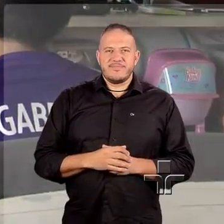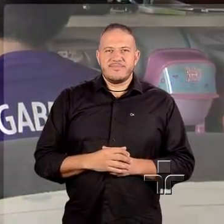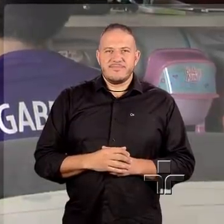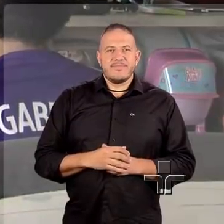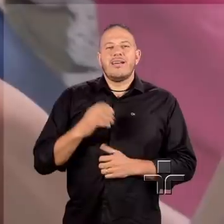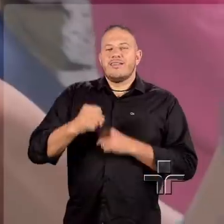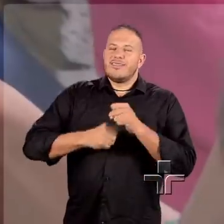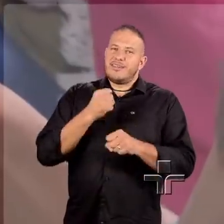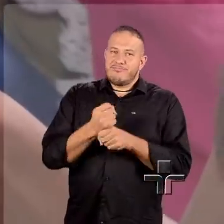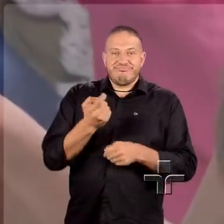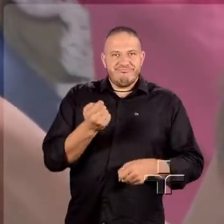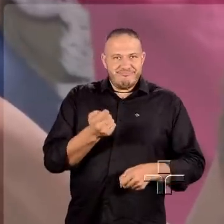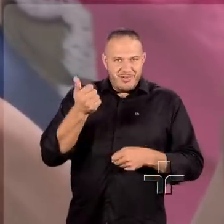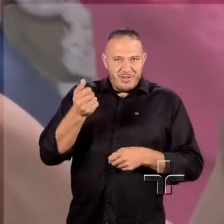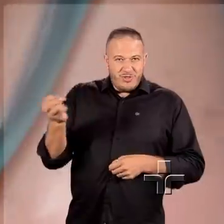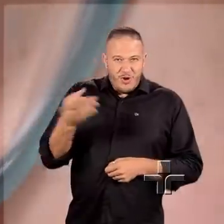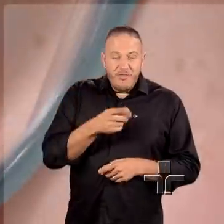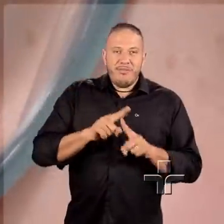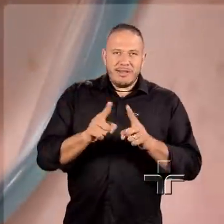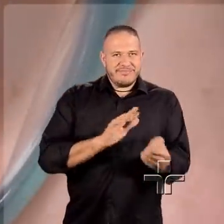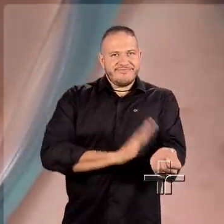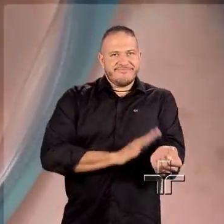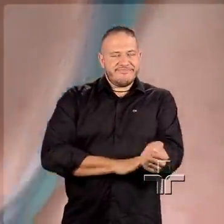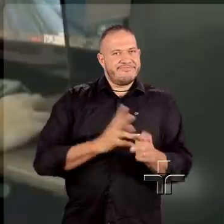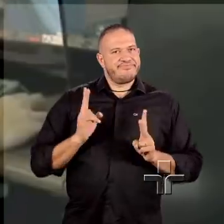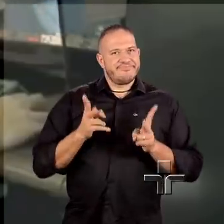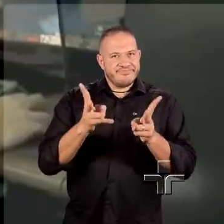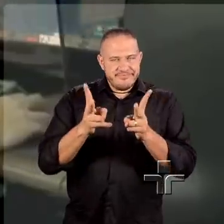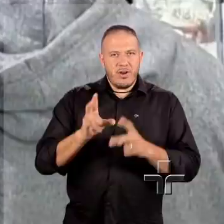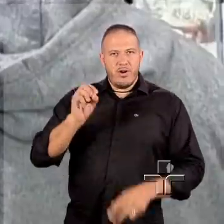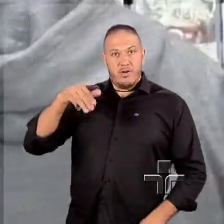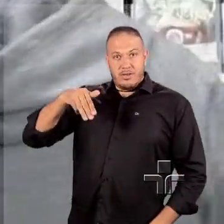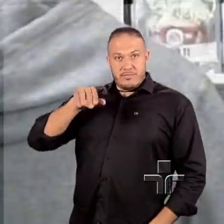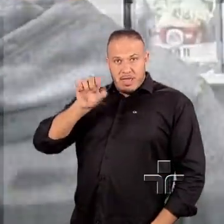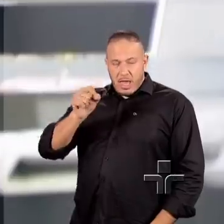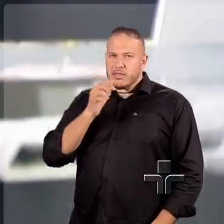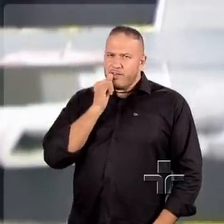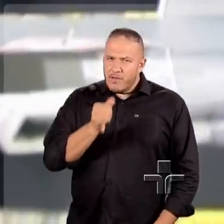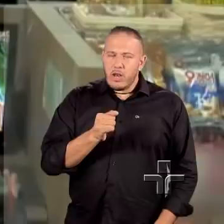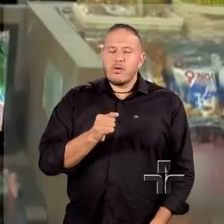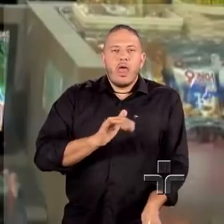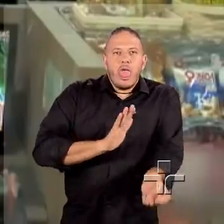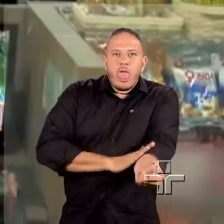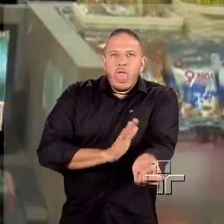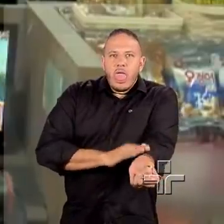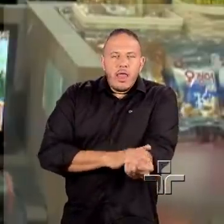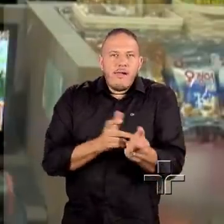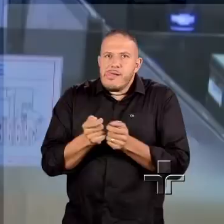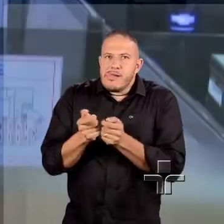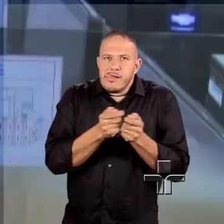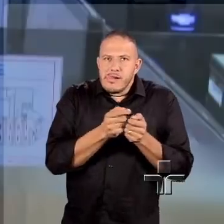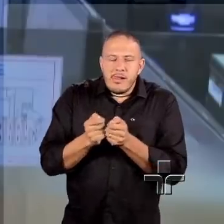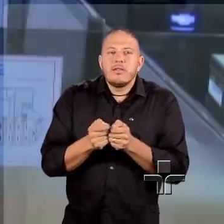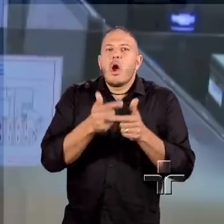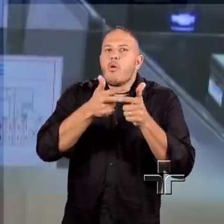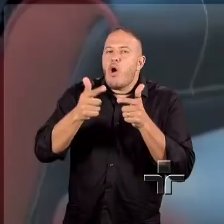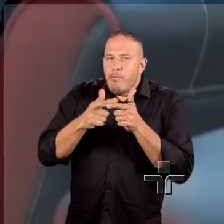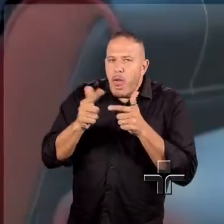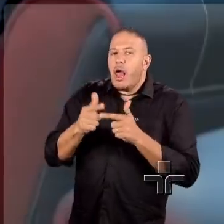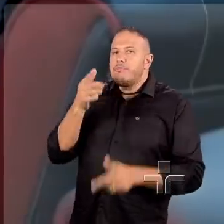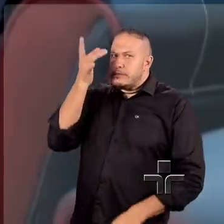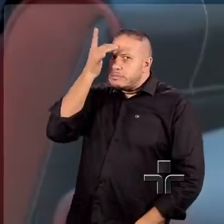Ano novo, velho vício. A Organização Mundial da Saúde classificou a dependência em videogame como um distúrbio